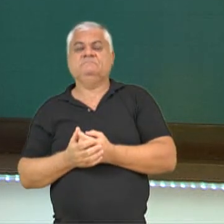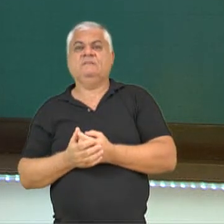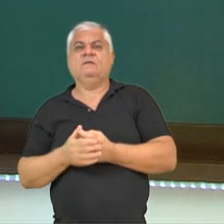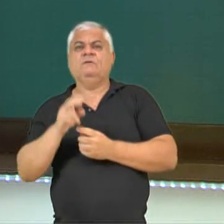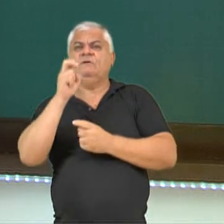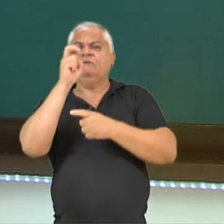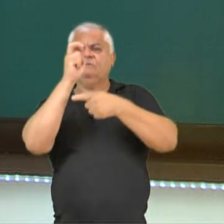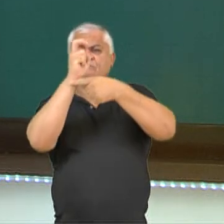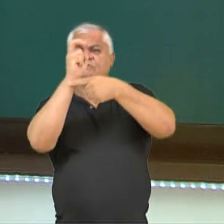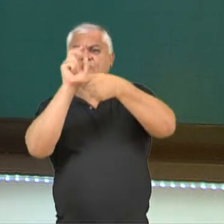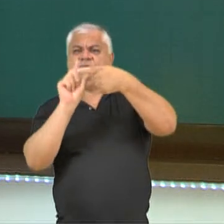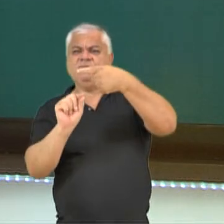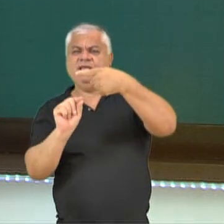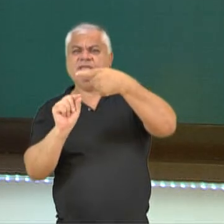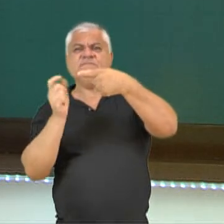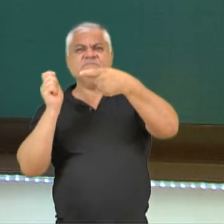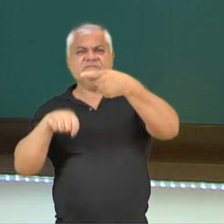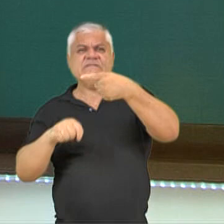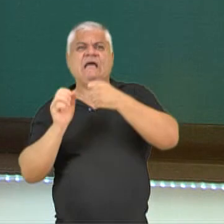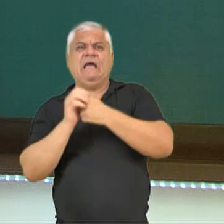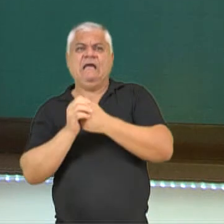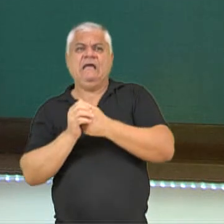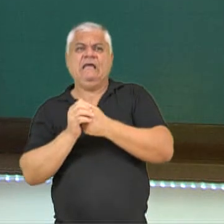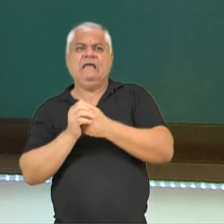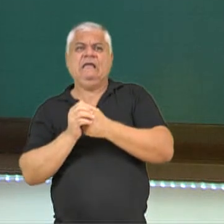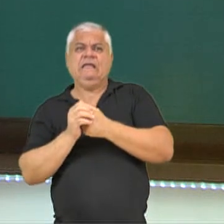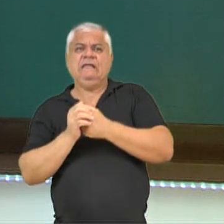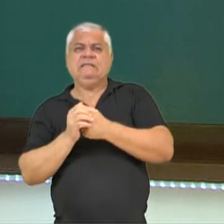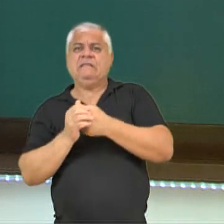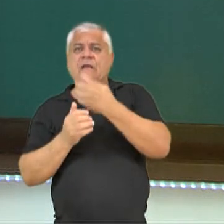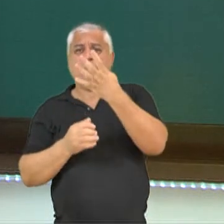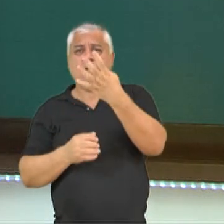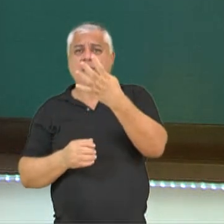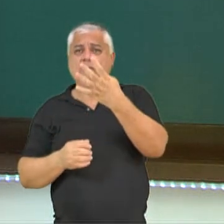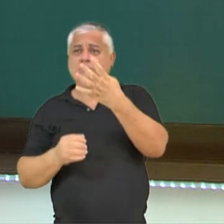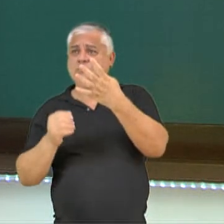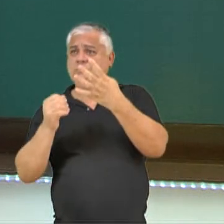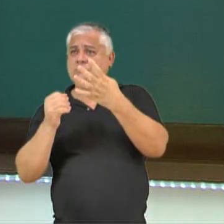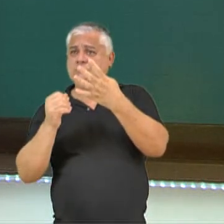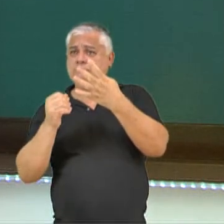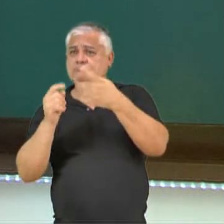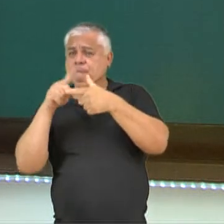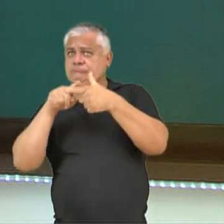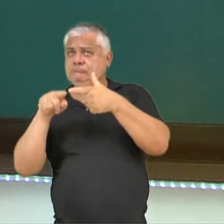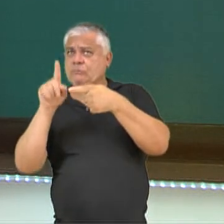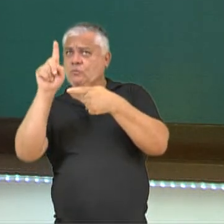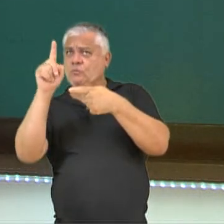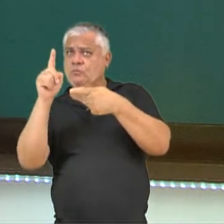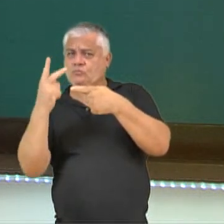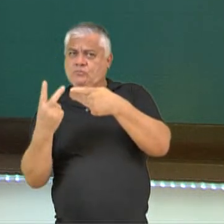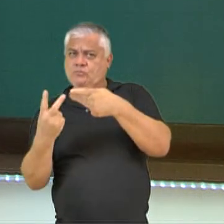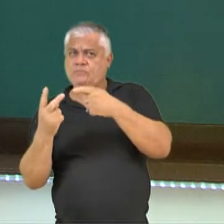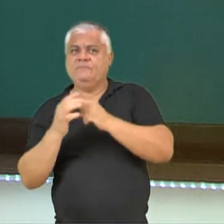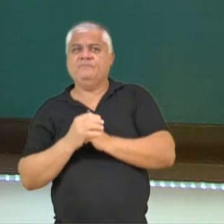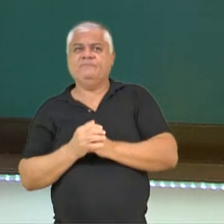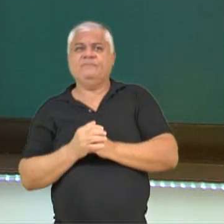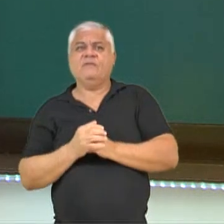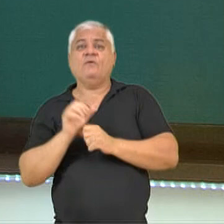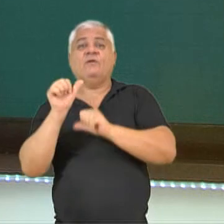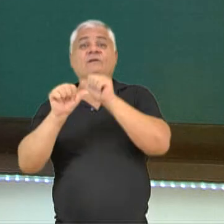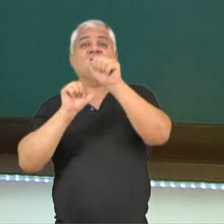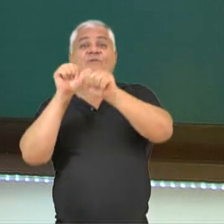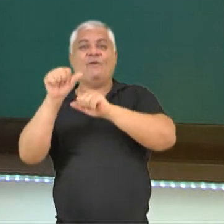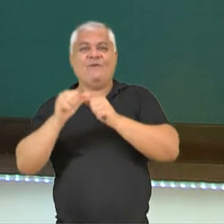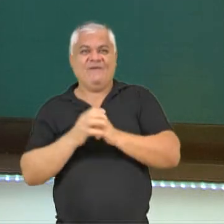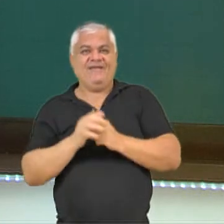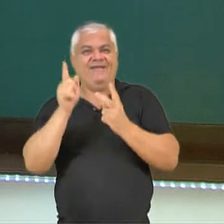posso simplificar, ok? Se eu dividir por 5, vai dar 4 elevado a 1 meio, tá bom? Ficou mais fácil, né? E agora transforma